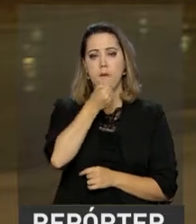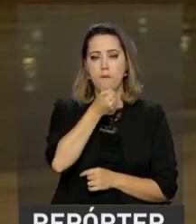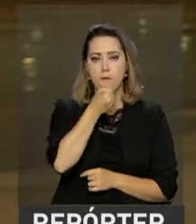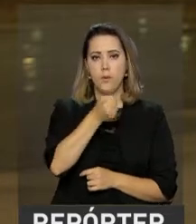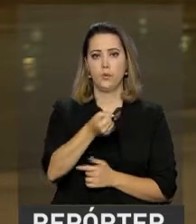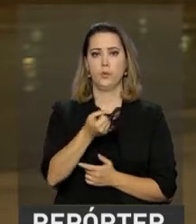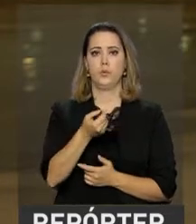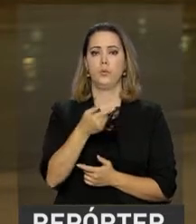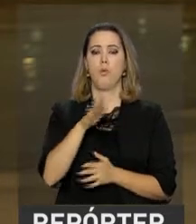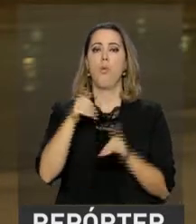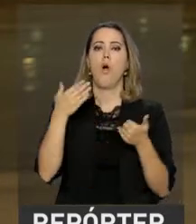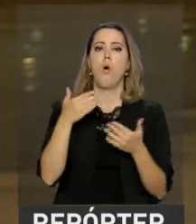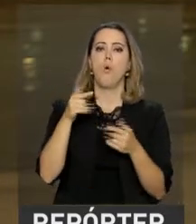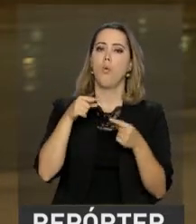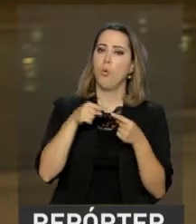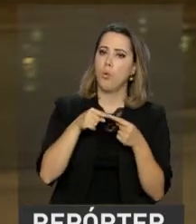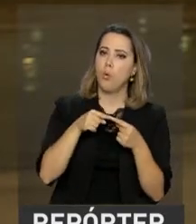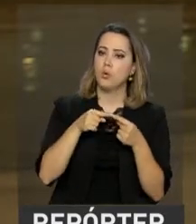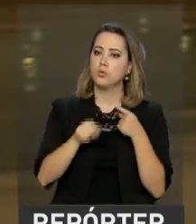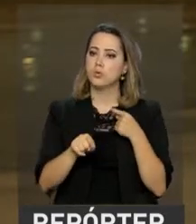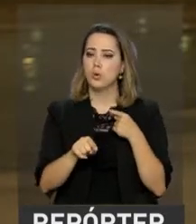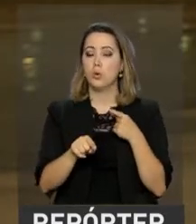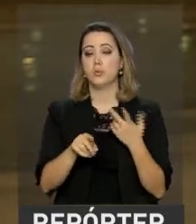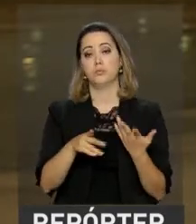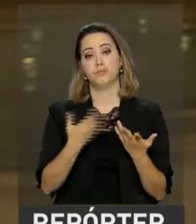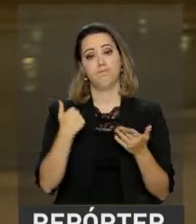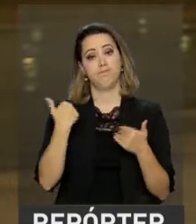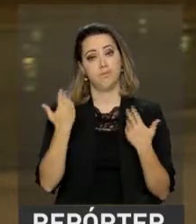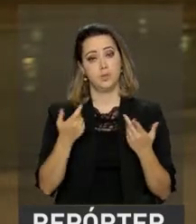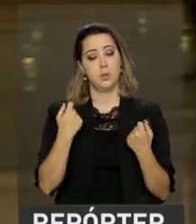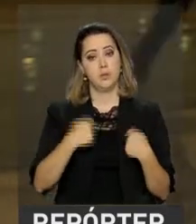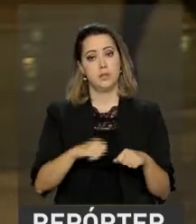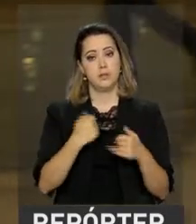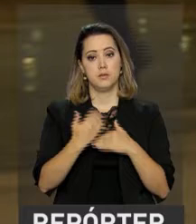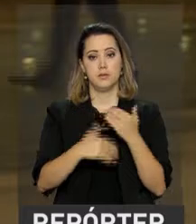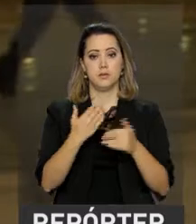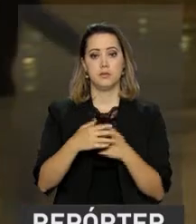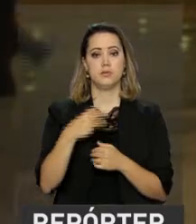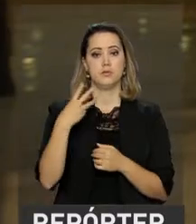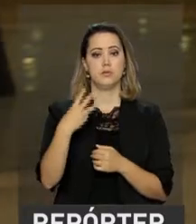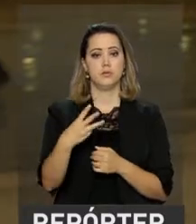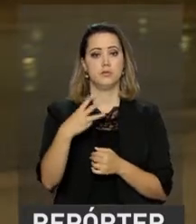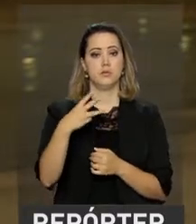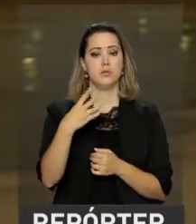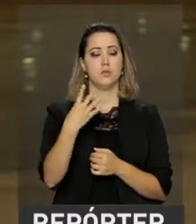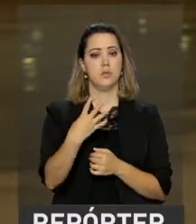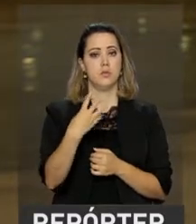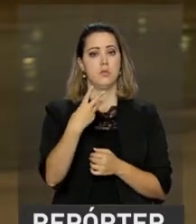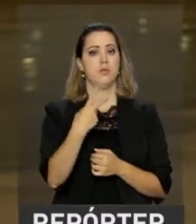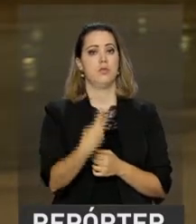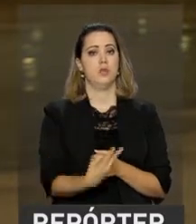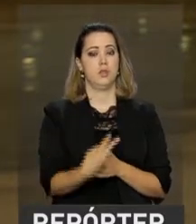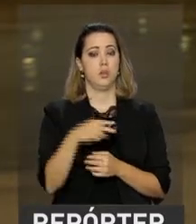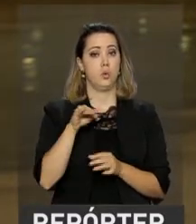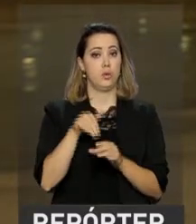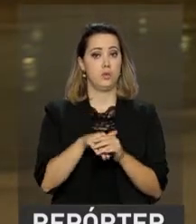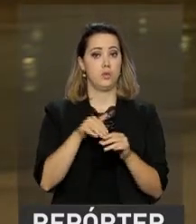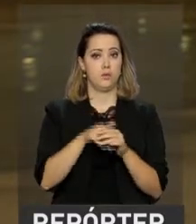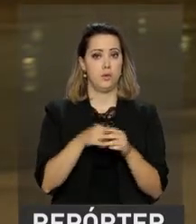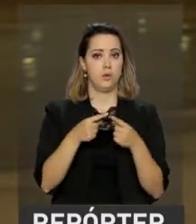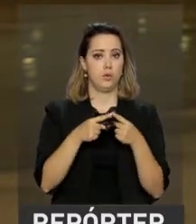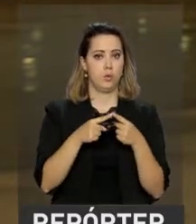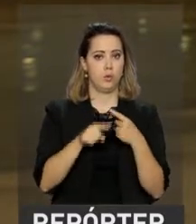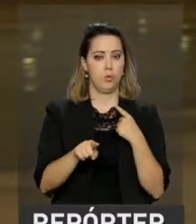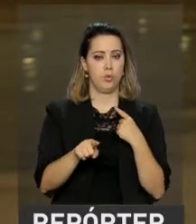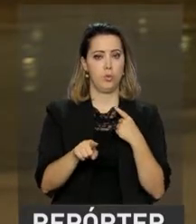para que o prosseguimento da denúncia seja autorizado são necessários pelo menos 342 votos contra o parecer